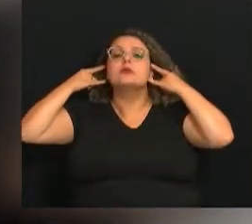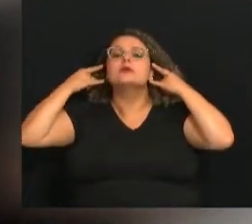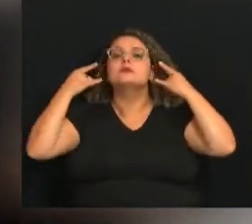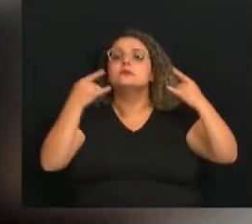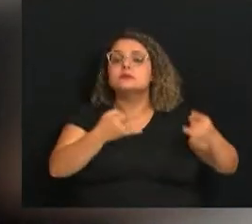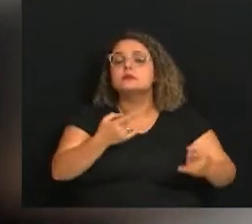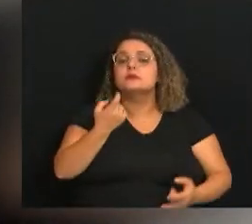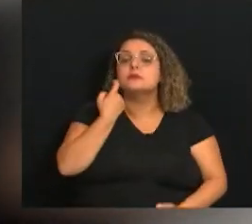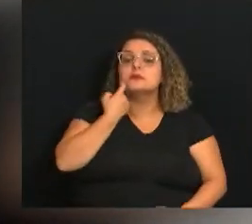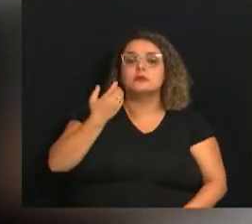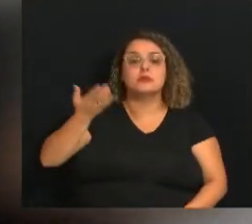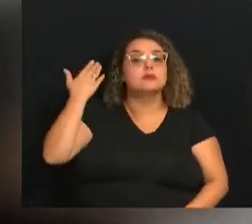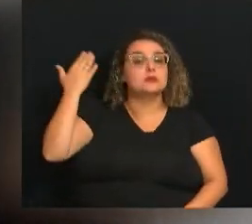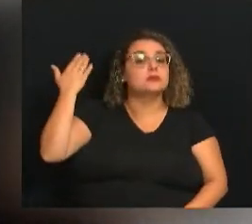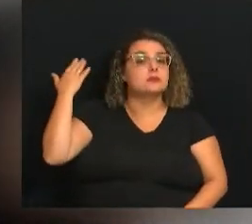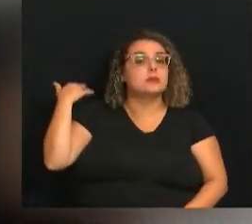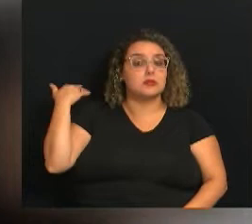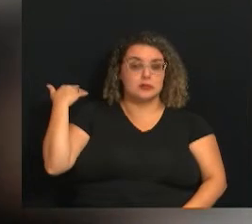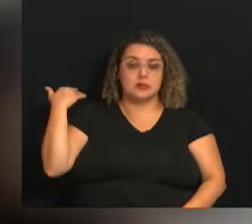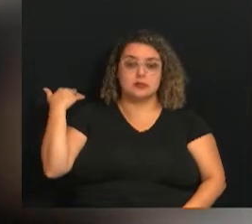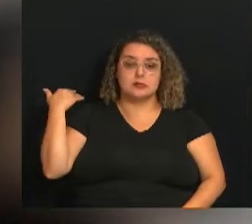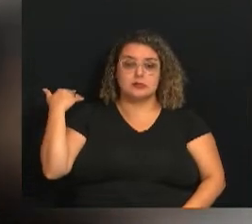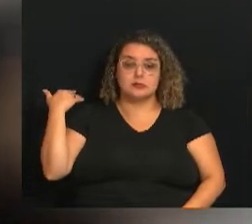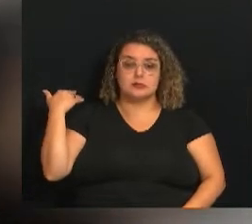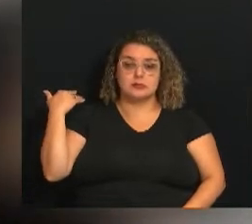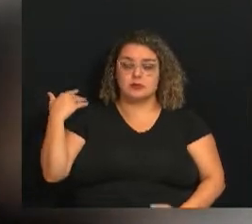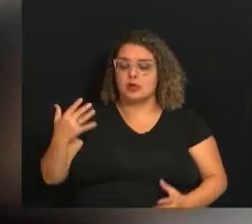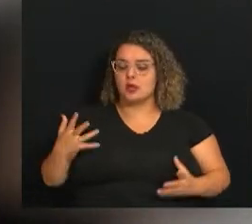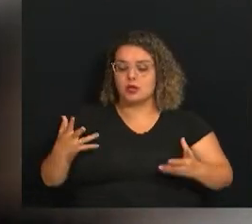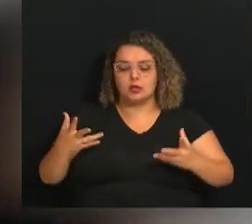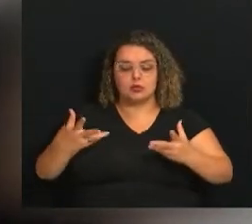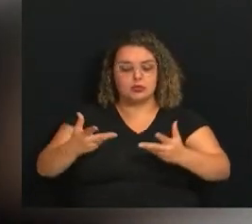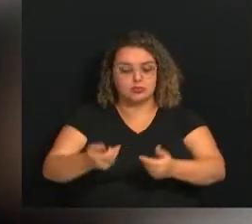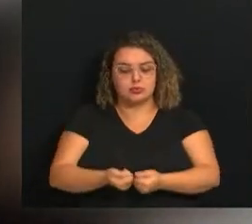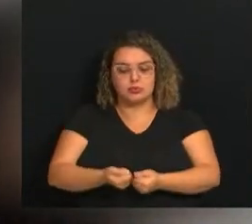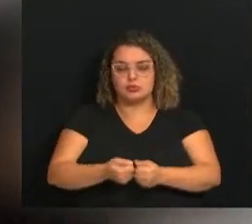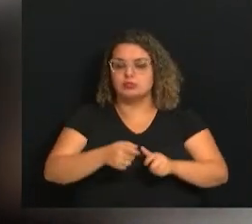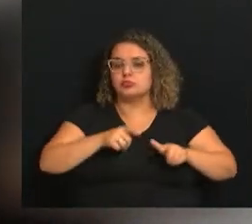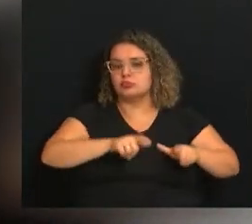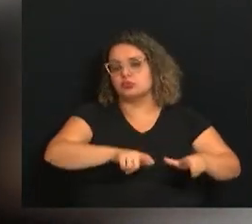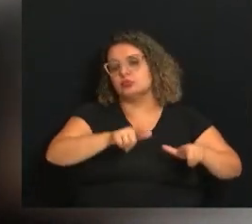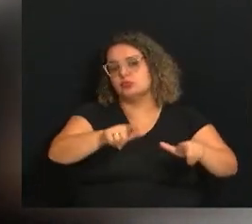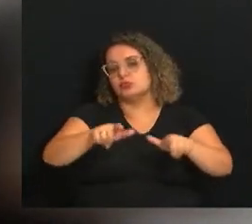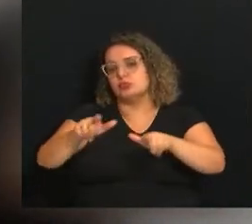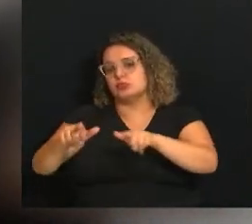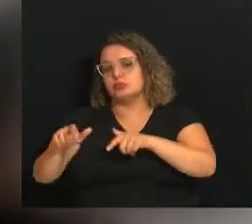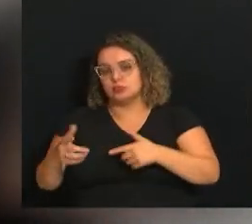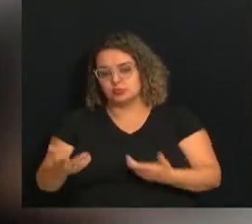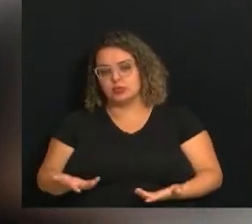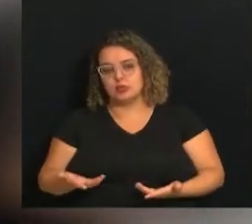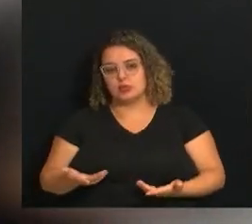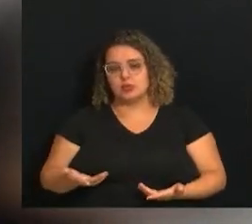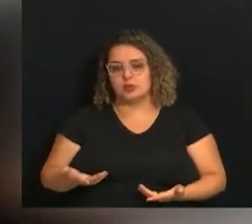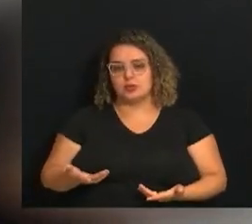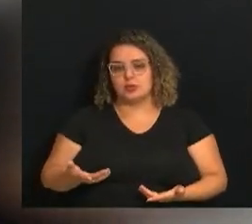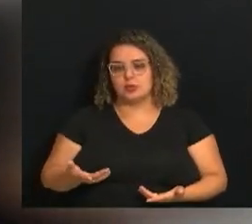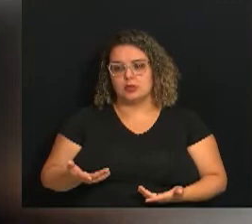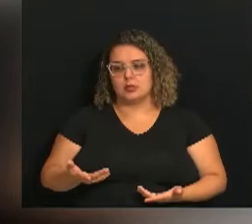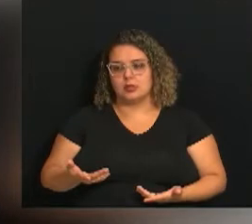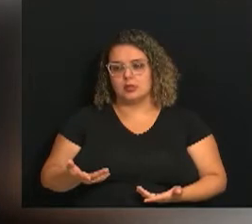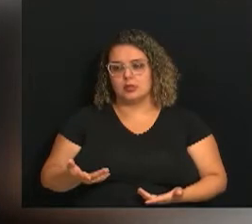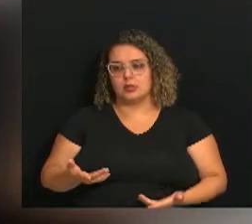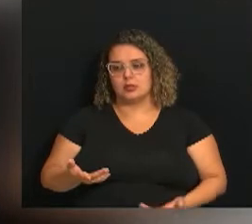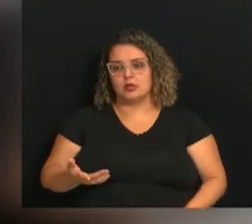sexta-feira passada, praticamente em todos os lugares, restando apenas